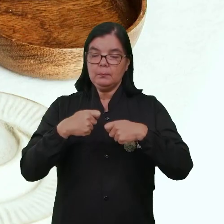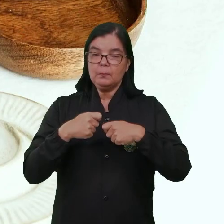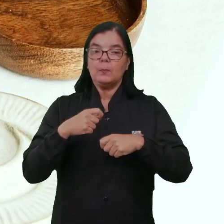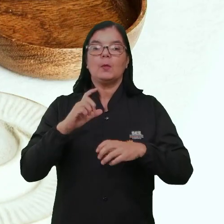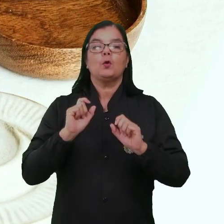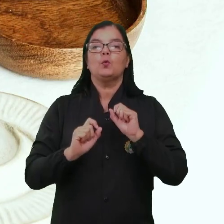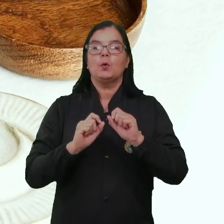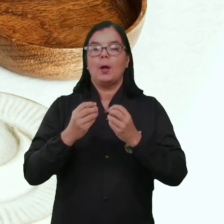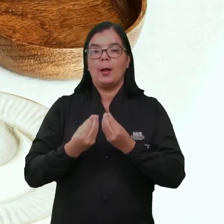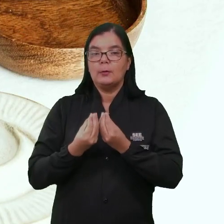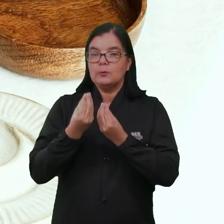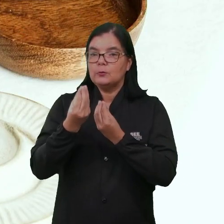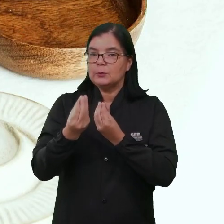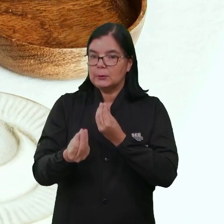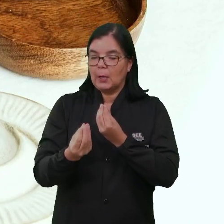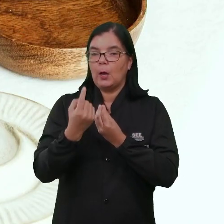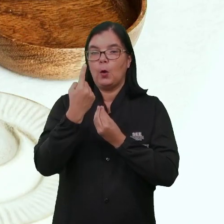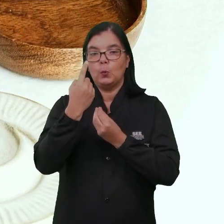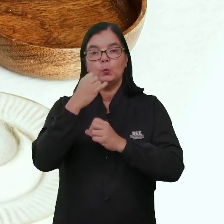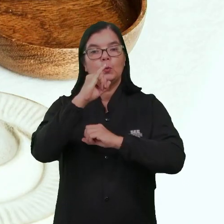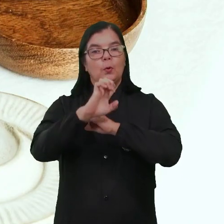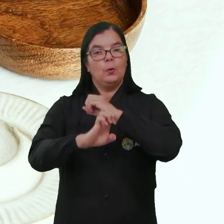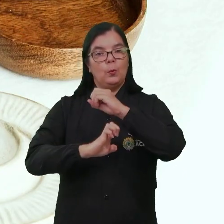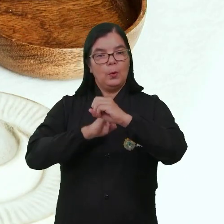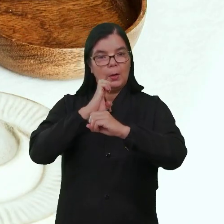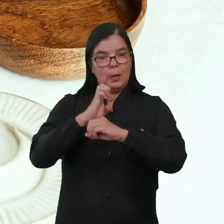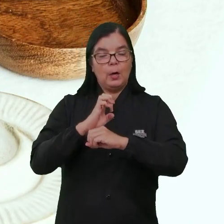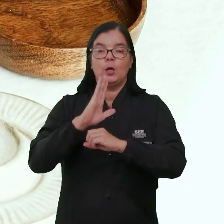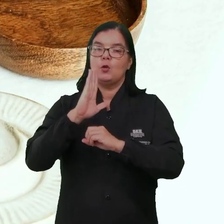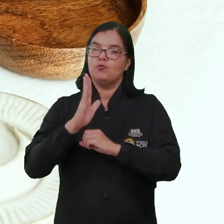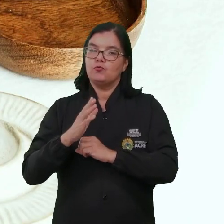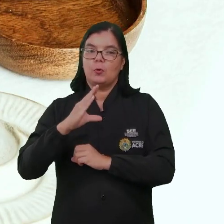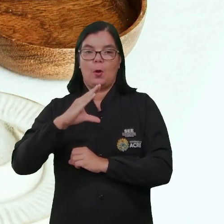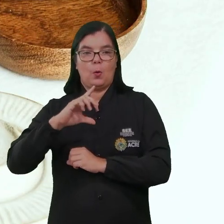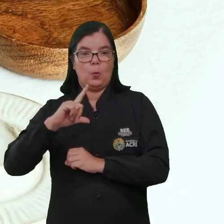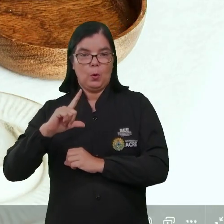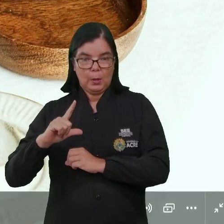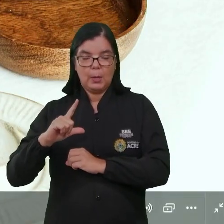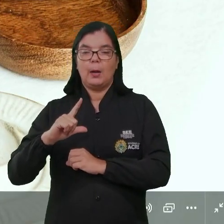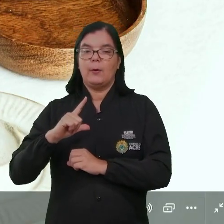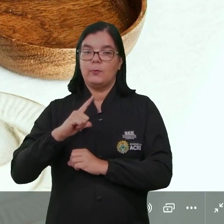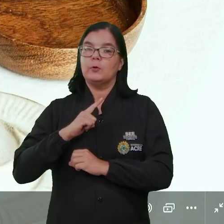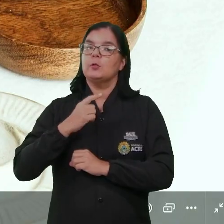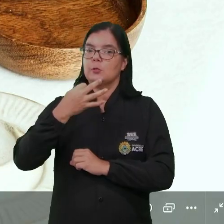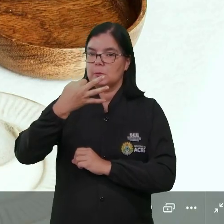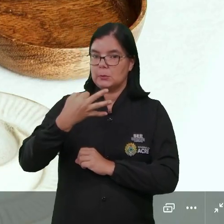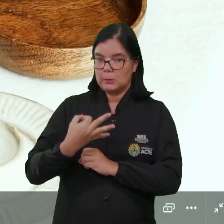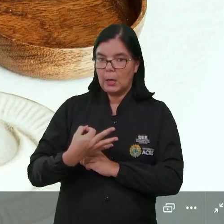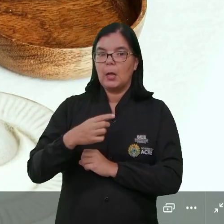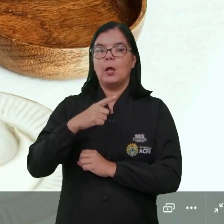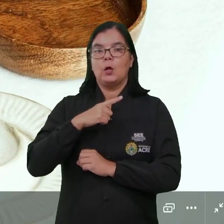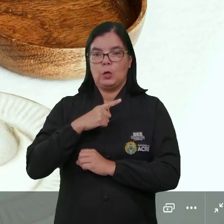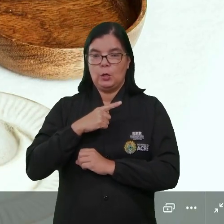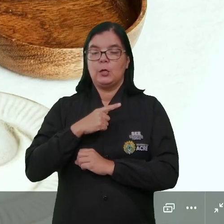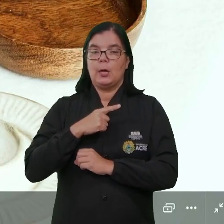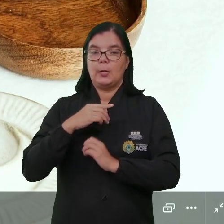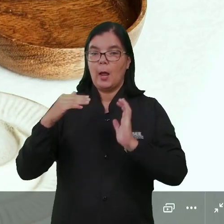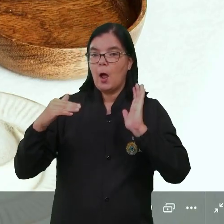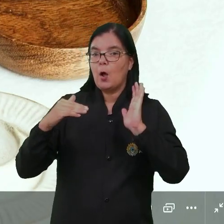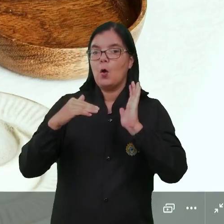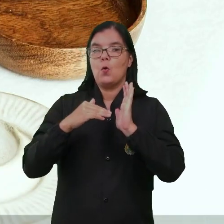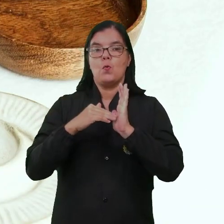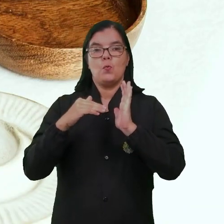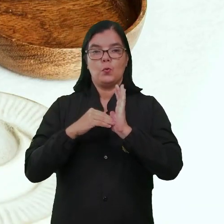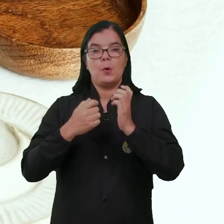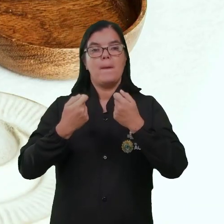ele precisa doar um elétron, e já o cloro, para que ele fique estável, né, na sua última camada de